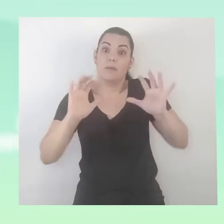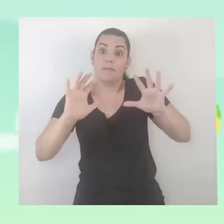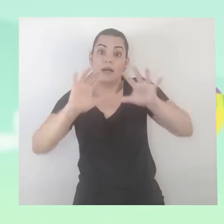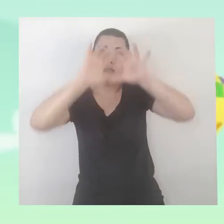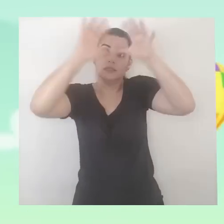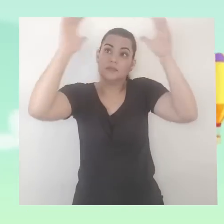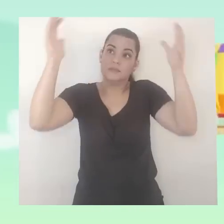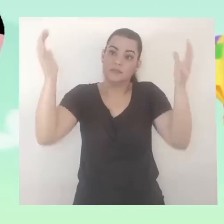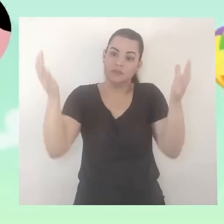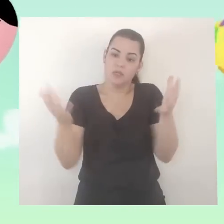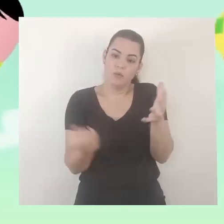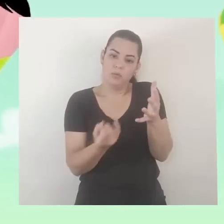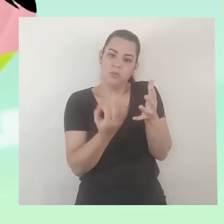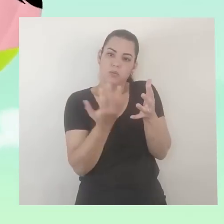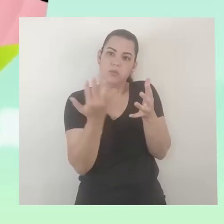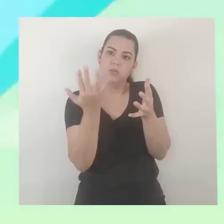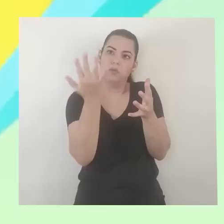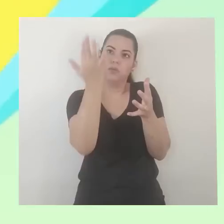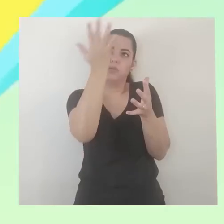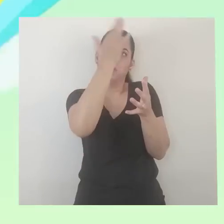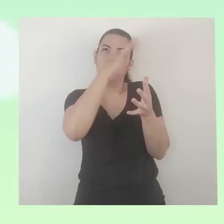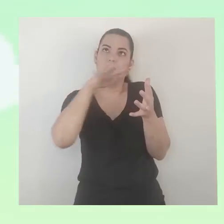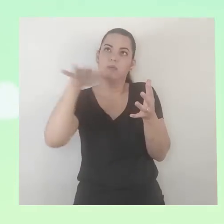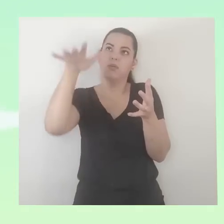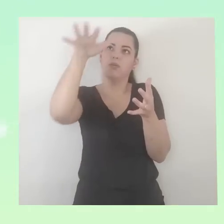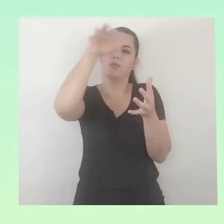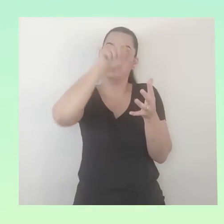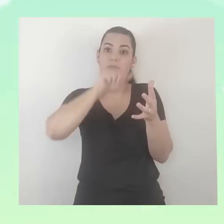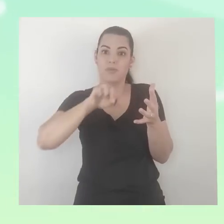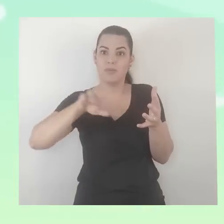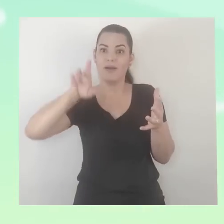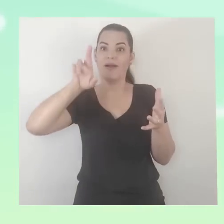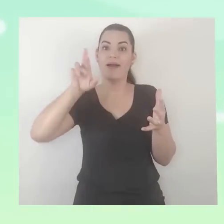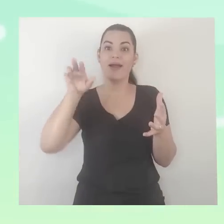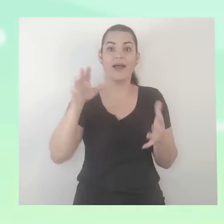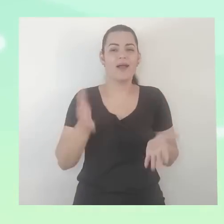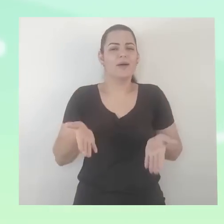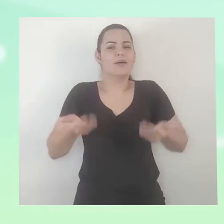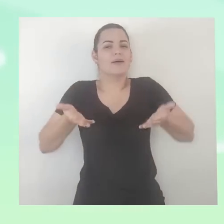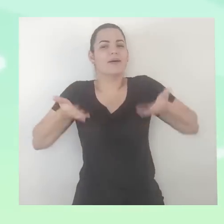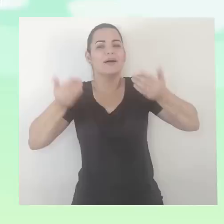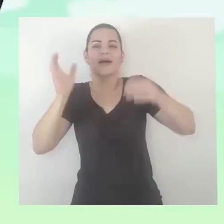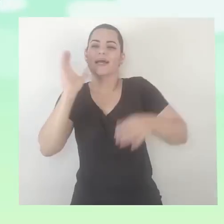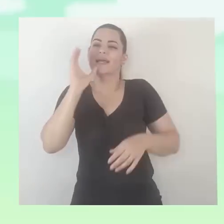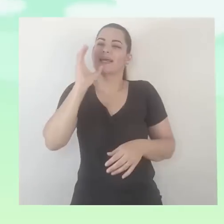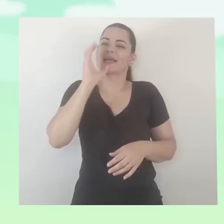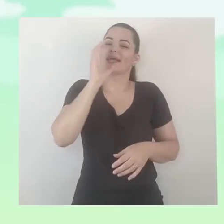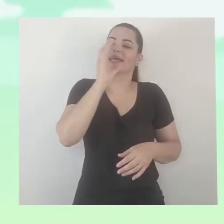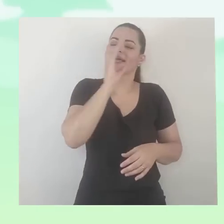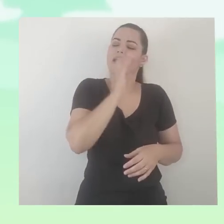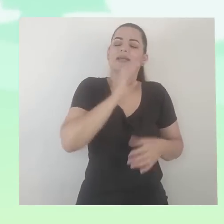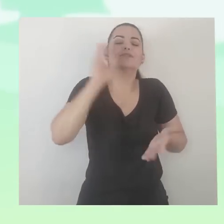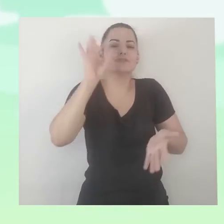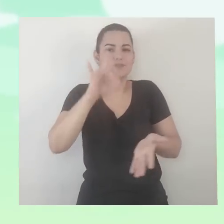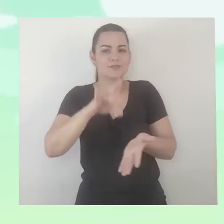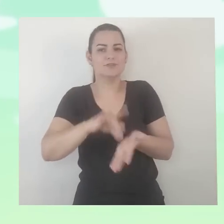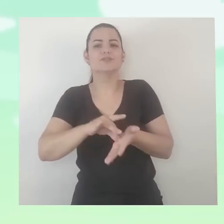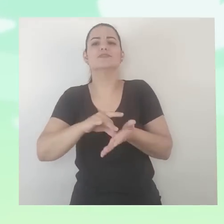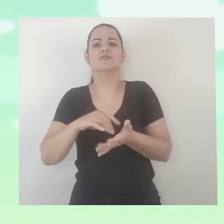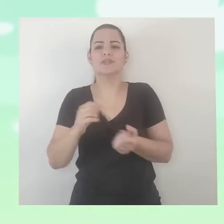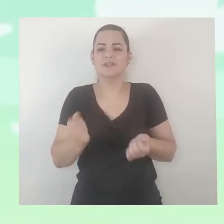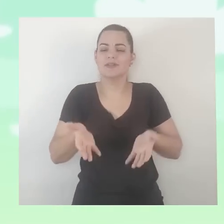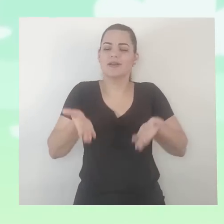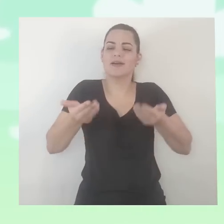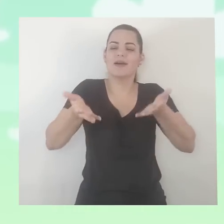Já o ar de dentro do balão é leve e quente. Tão leve e tão